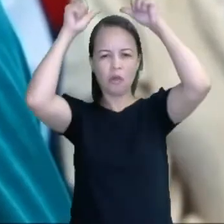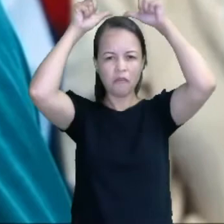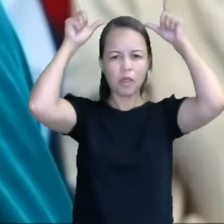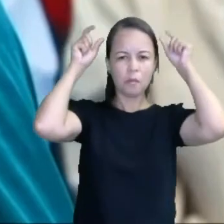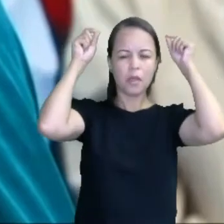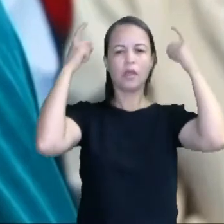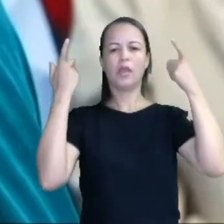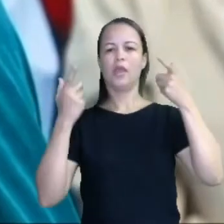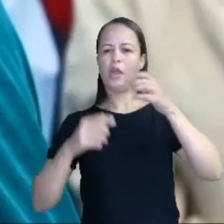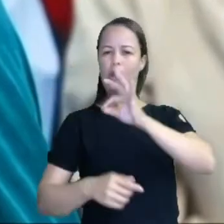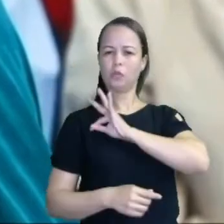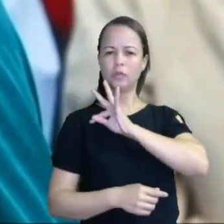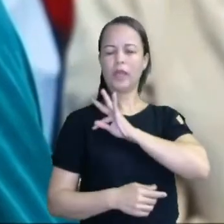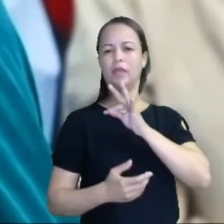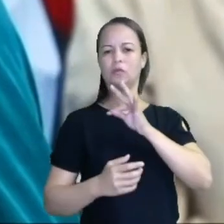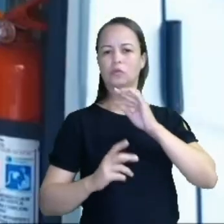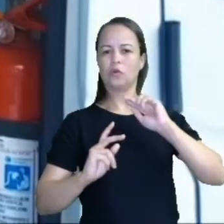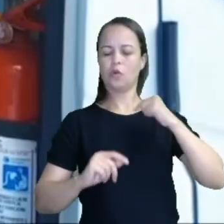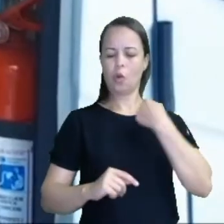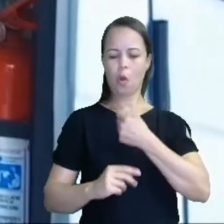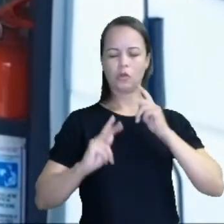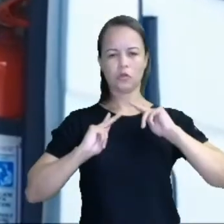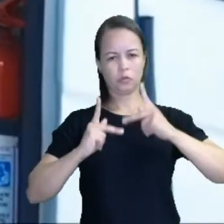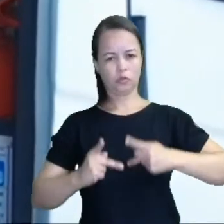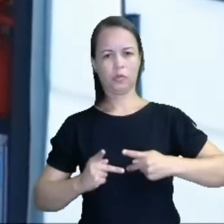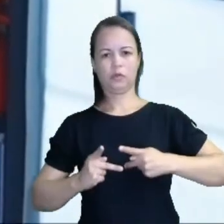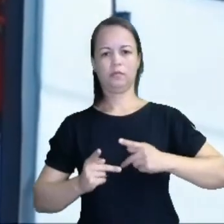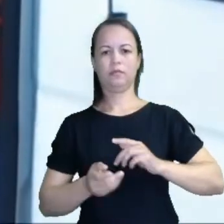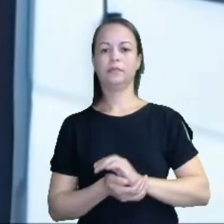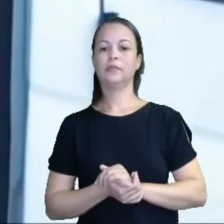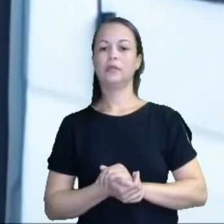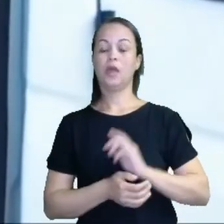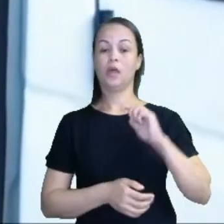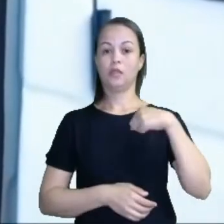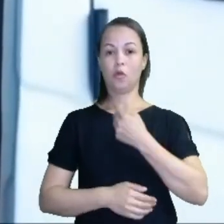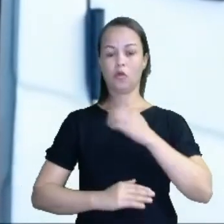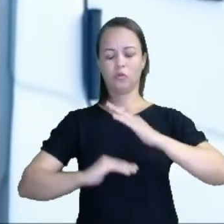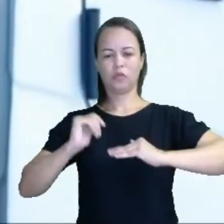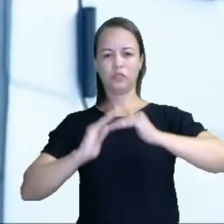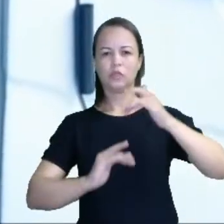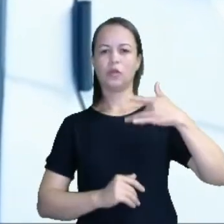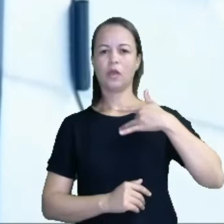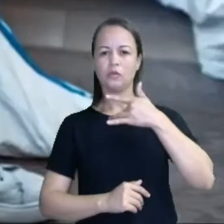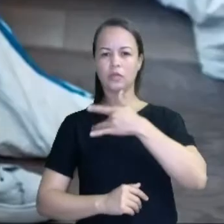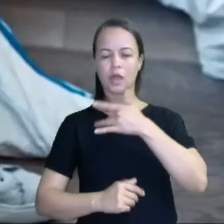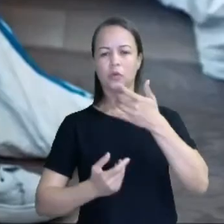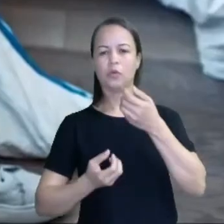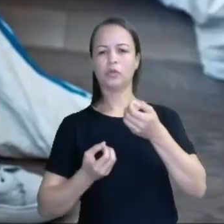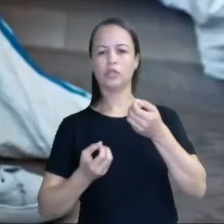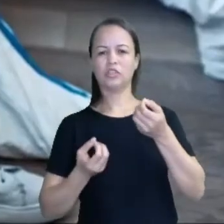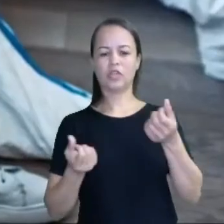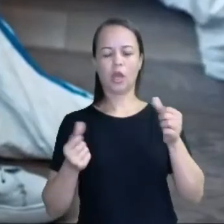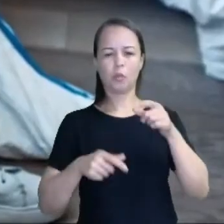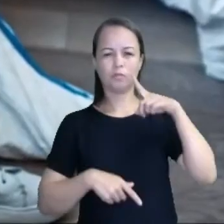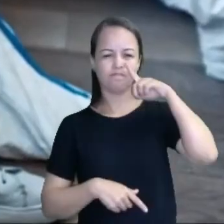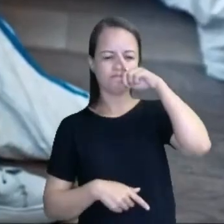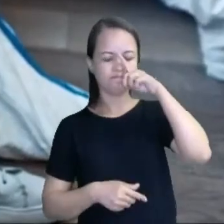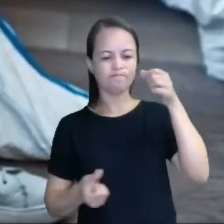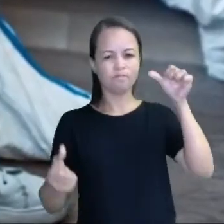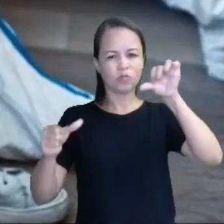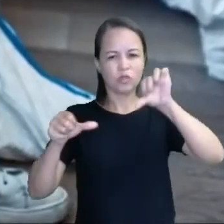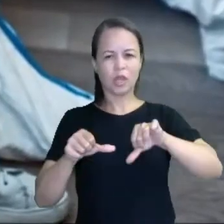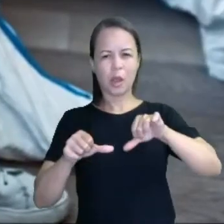gente é um técnico, a gente é um humano. Nós, profissionais de saúde, estamos à beira de um colapso, estamos à beira de um